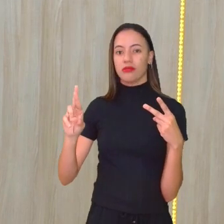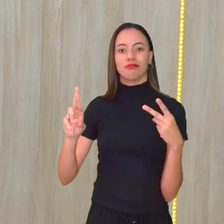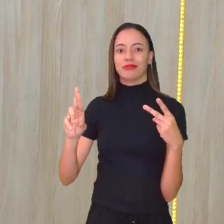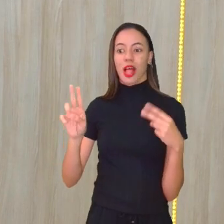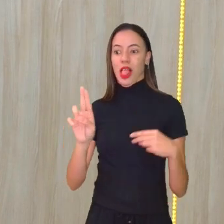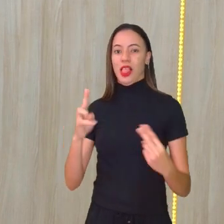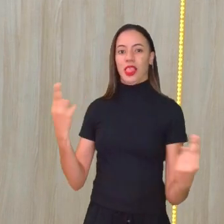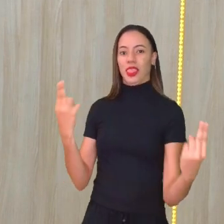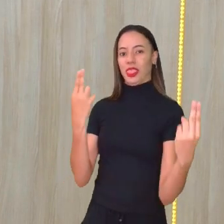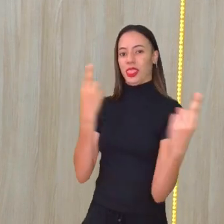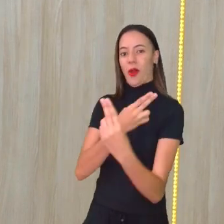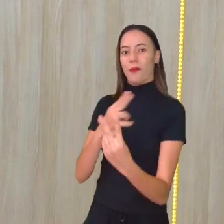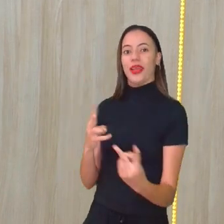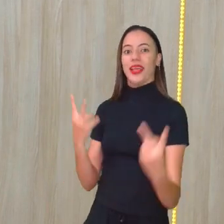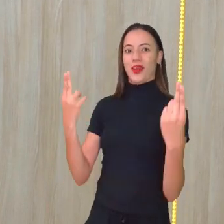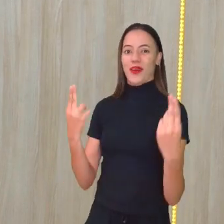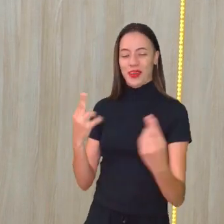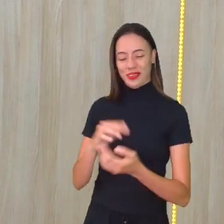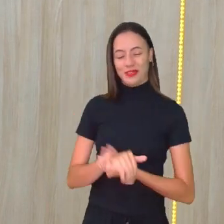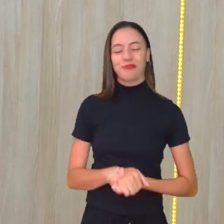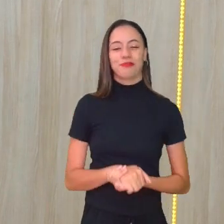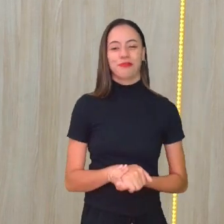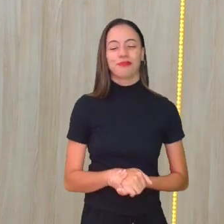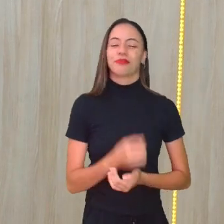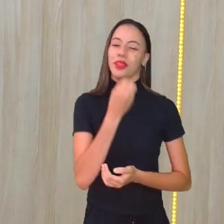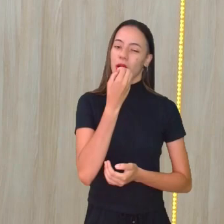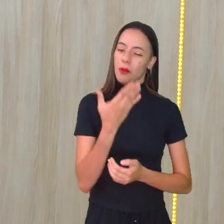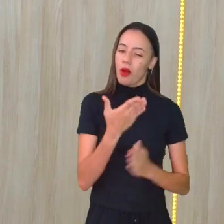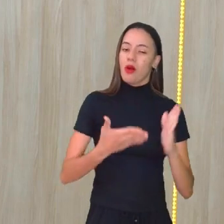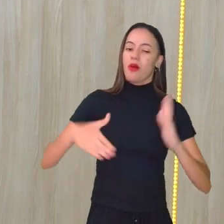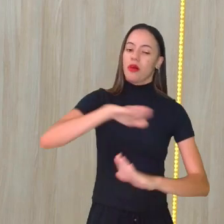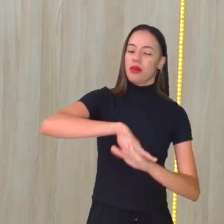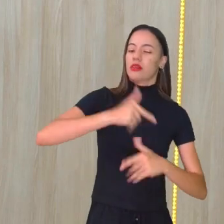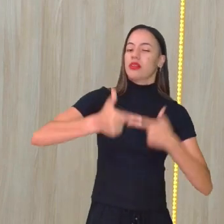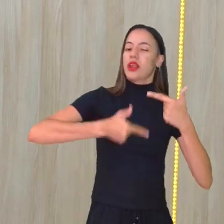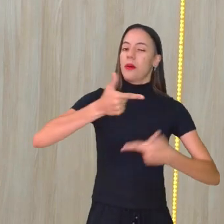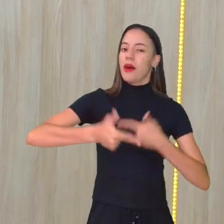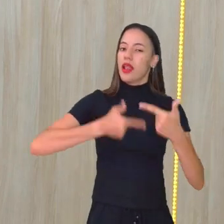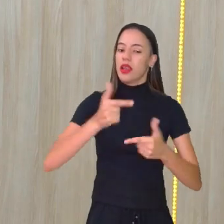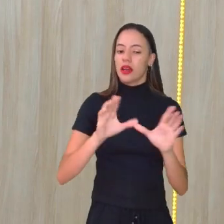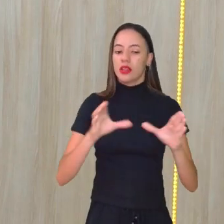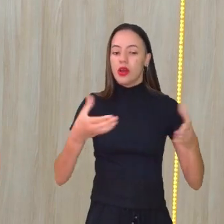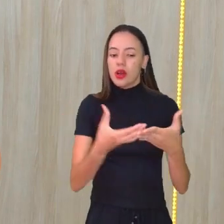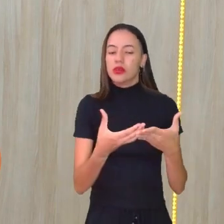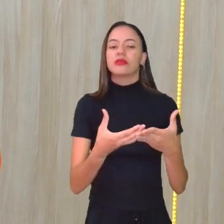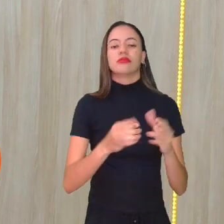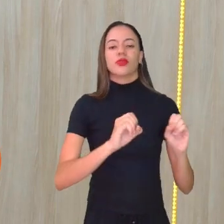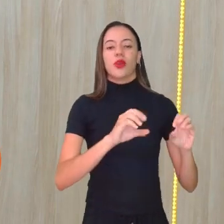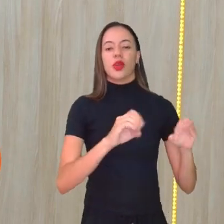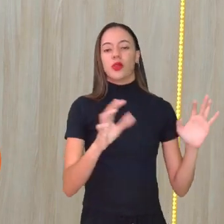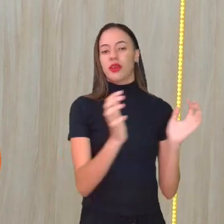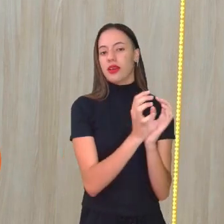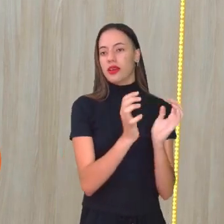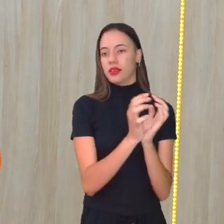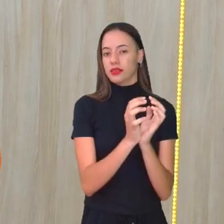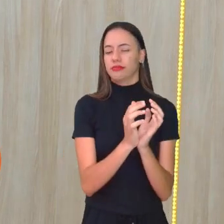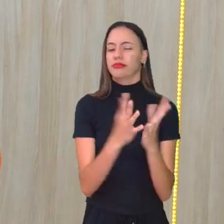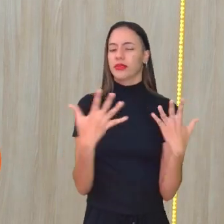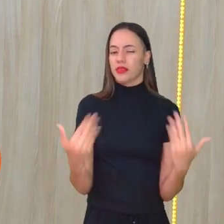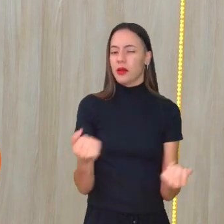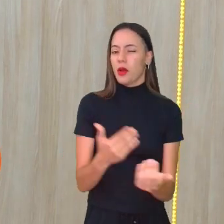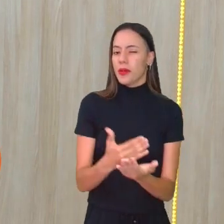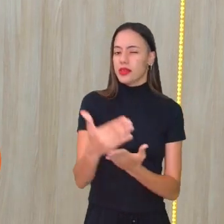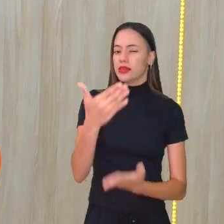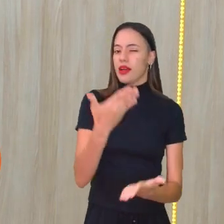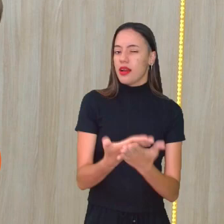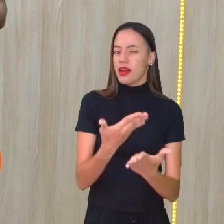ó. Muito bom ter vocês aqui trabalhando com a equipe do Educa Recife. Então, vamos começar a